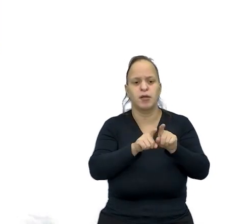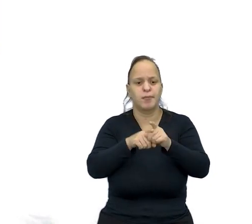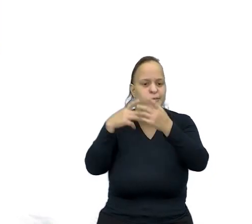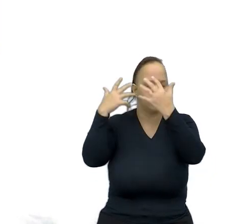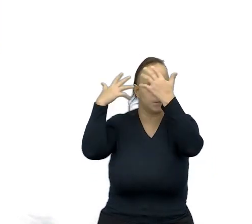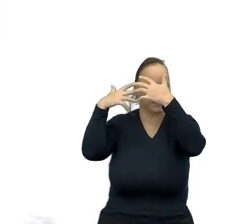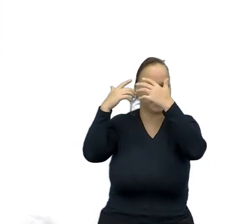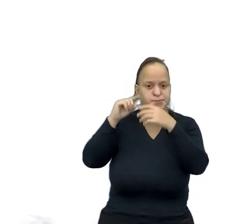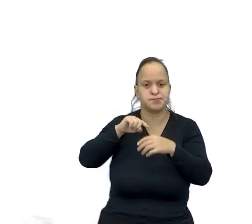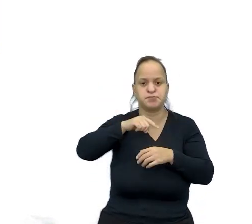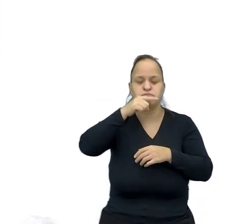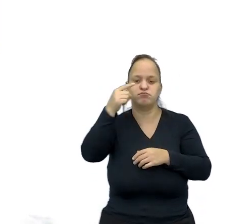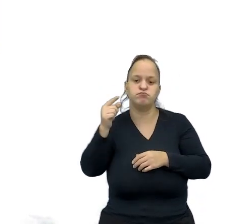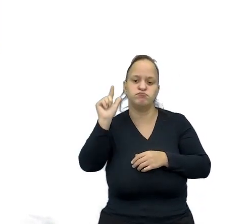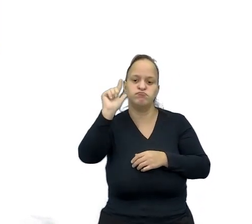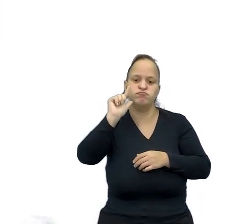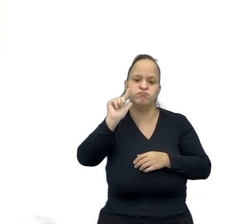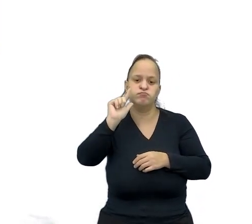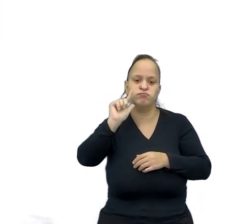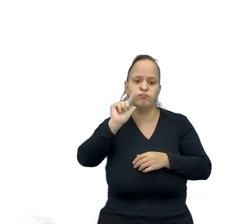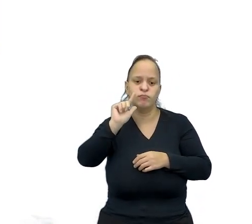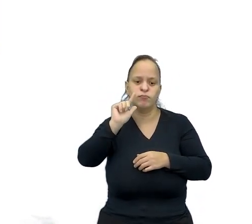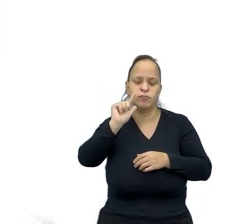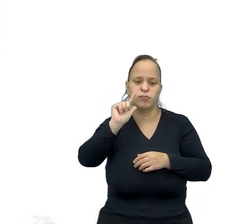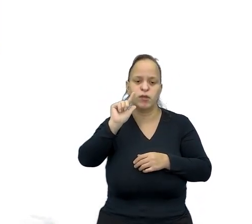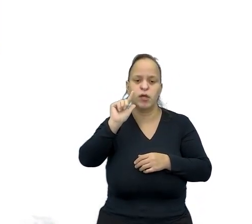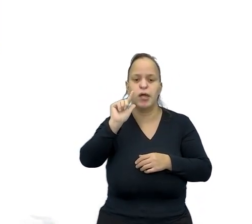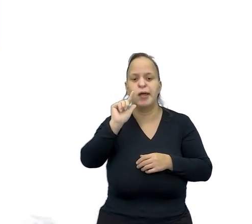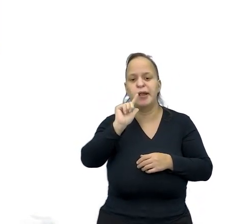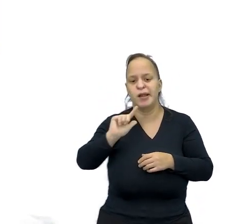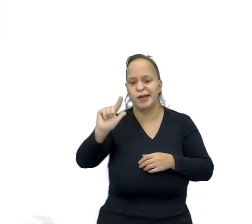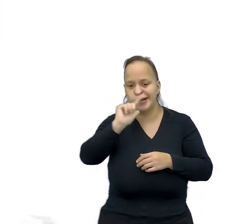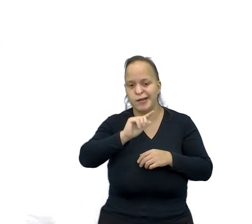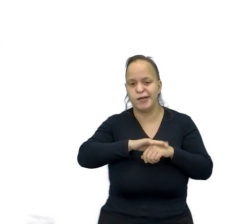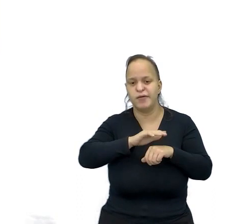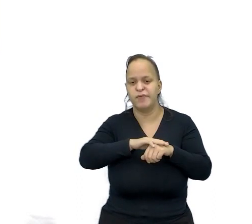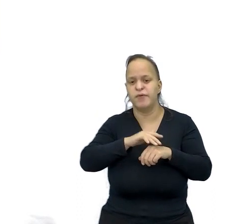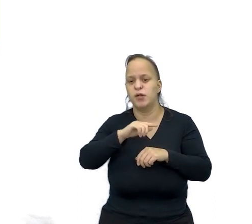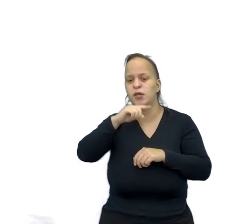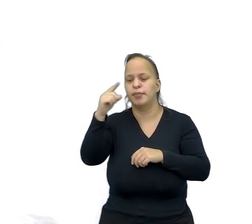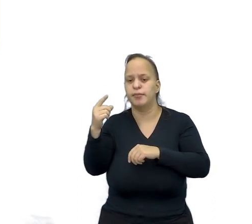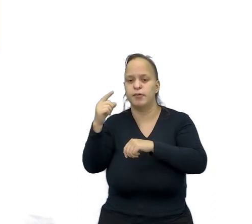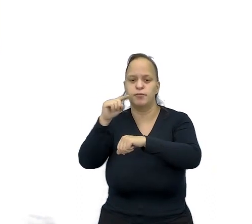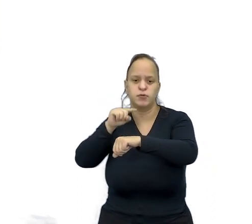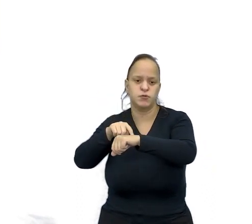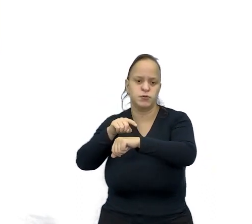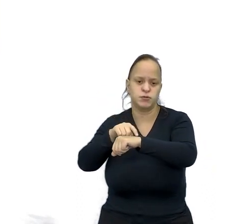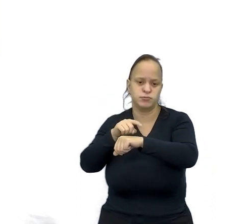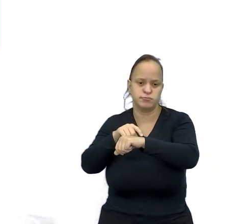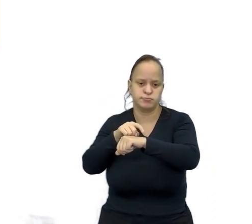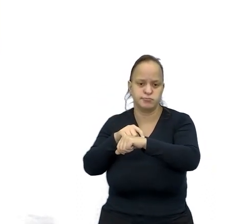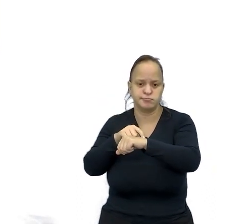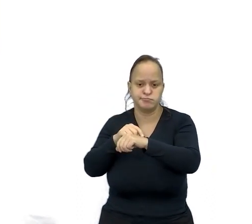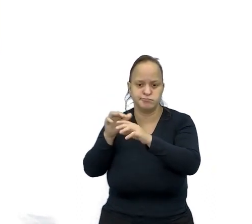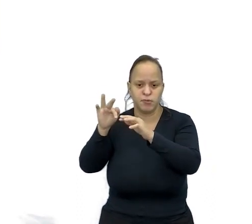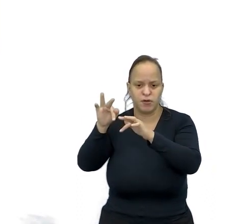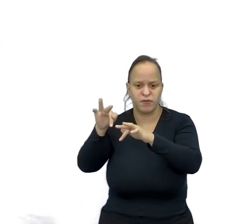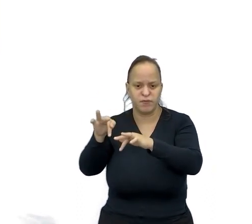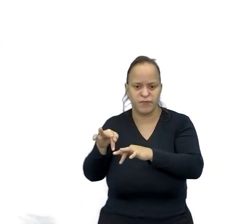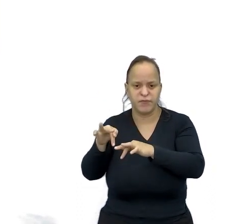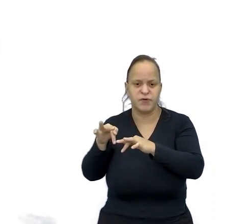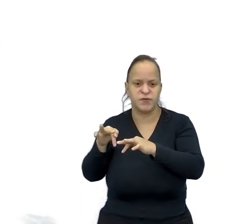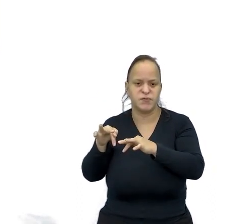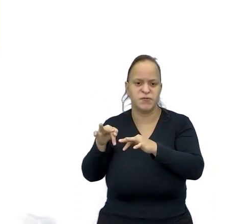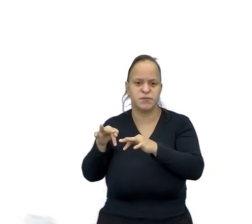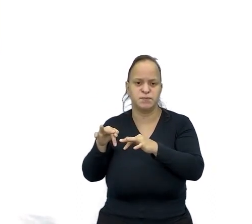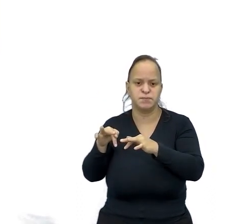E depois, então, é a retomada de questionamentos do texto, intencionalidades do autor, os elementos linguísticos para a construção de